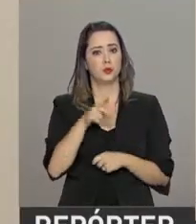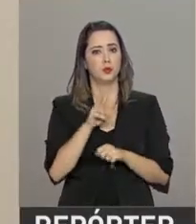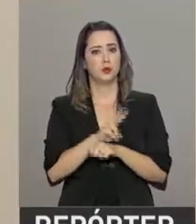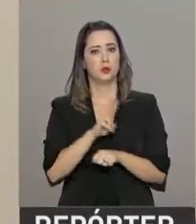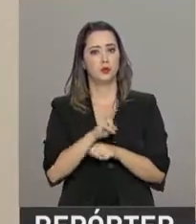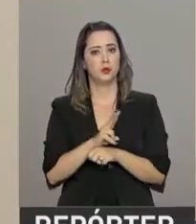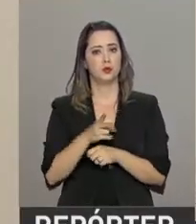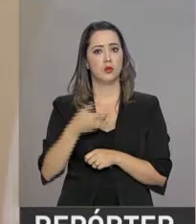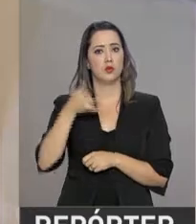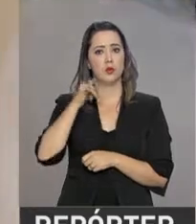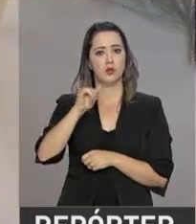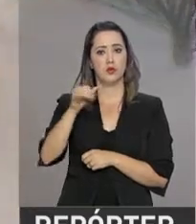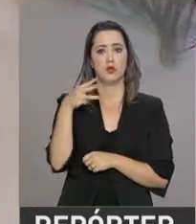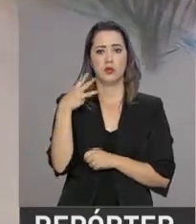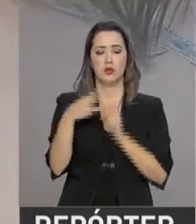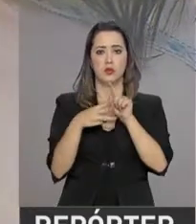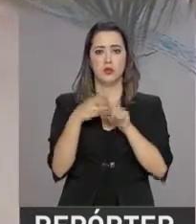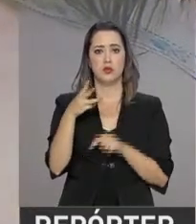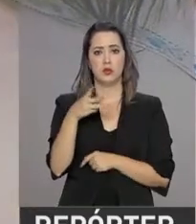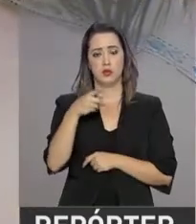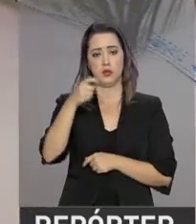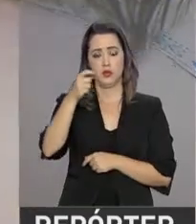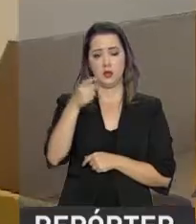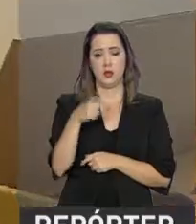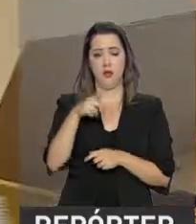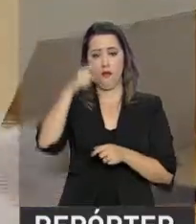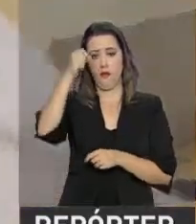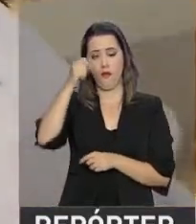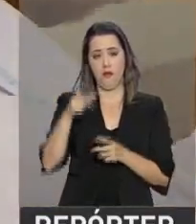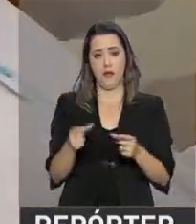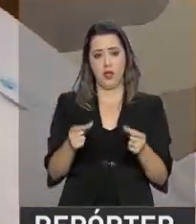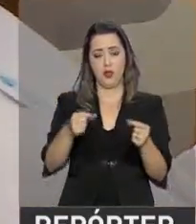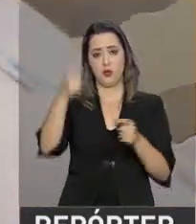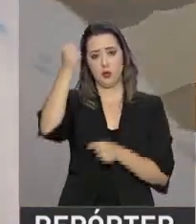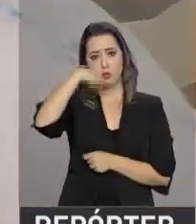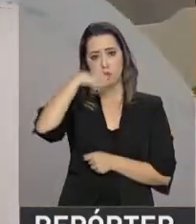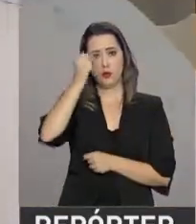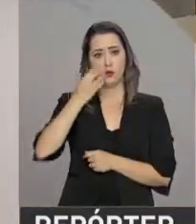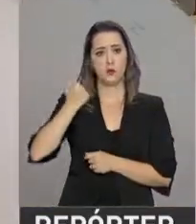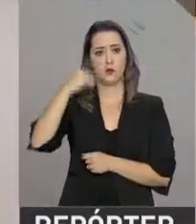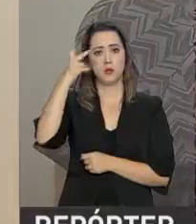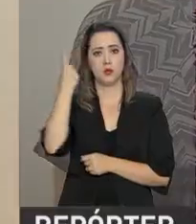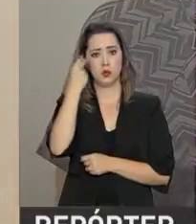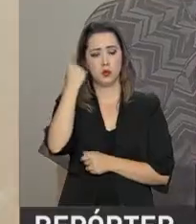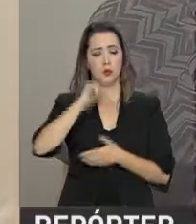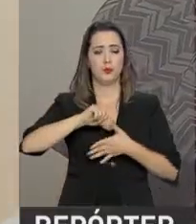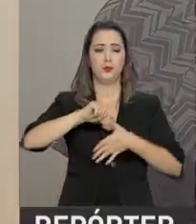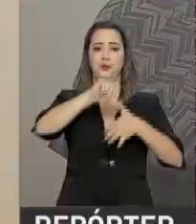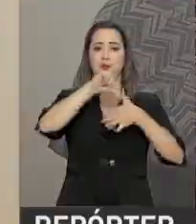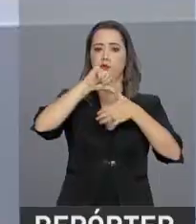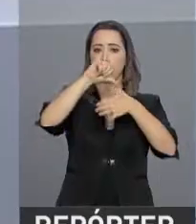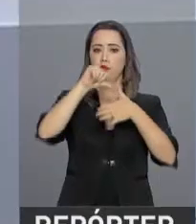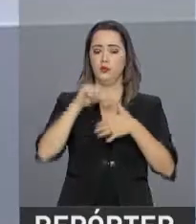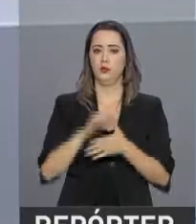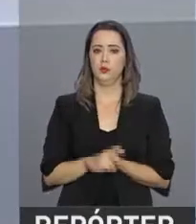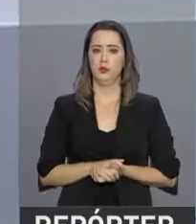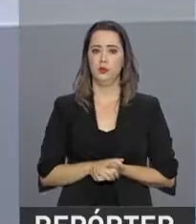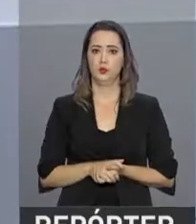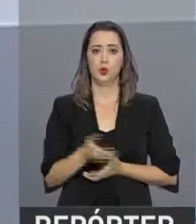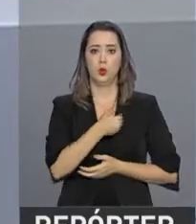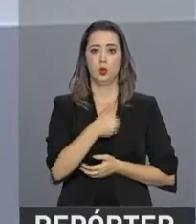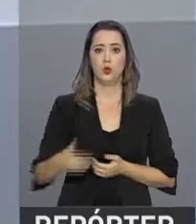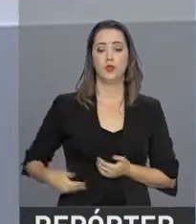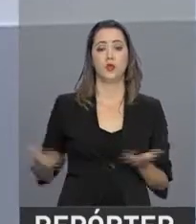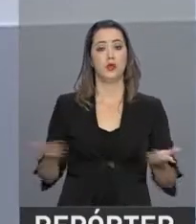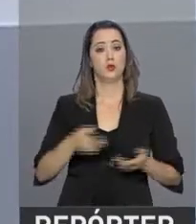Ela protege contra os 3 subtipos do vírus da gripe, que são mais comuns no hemisfério sul. O